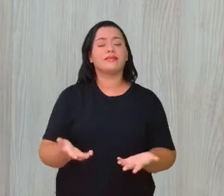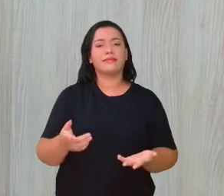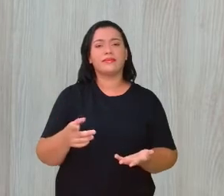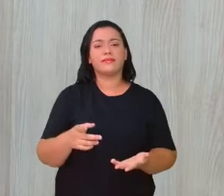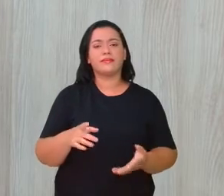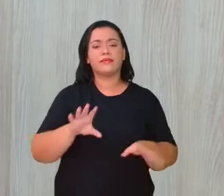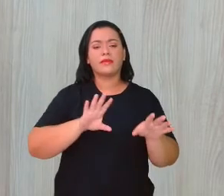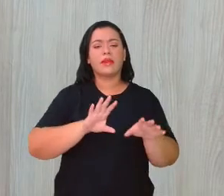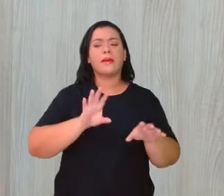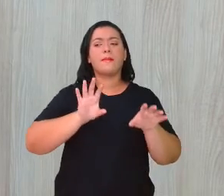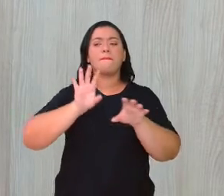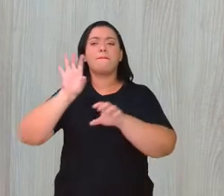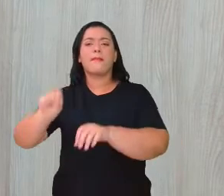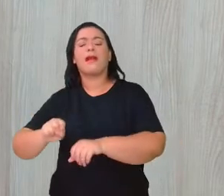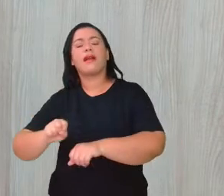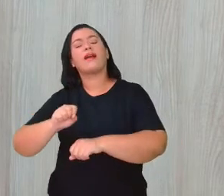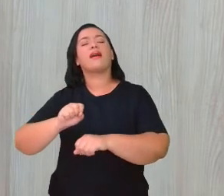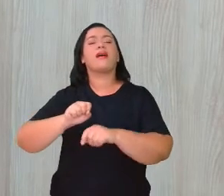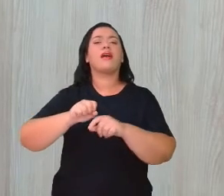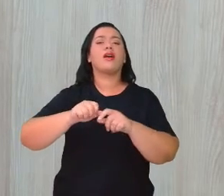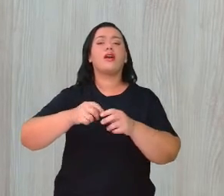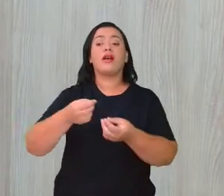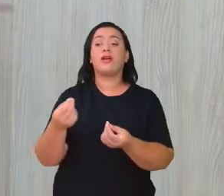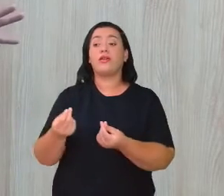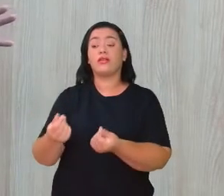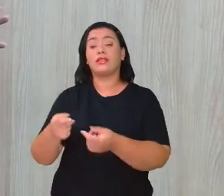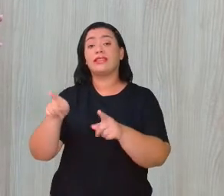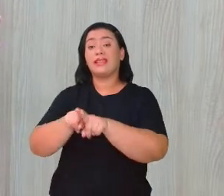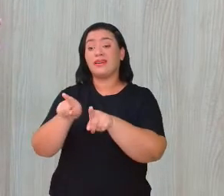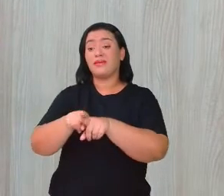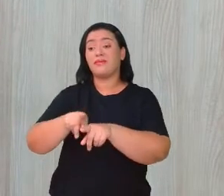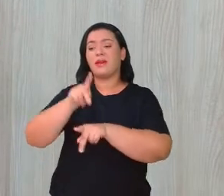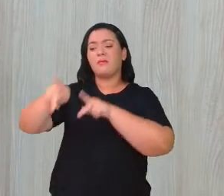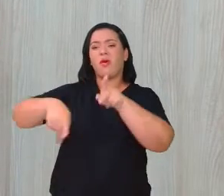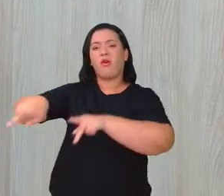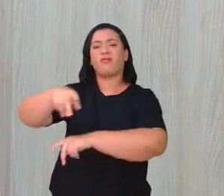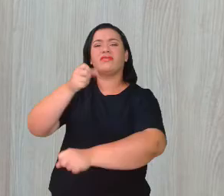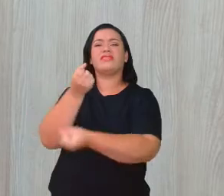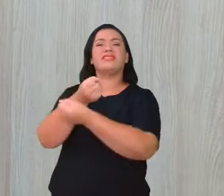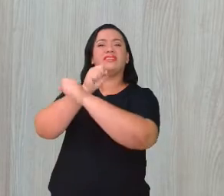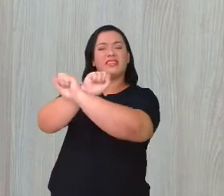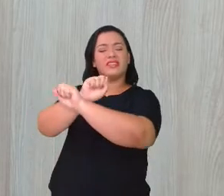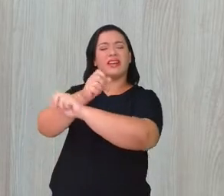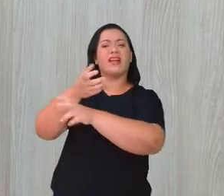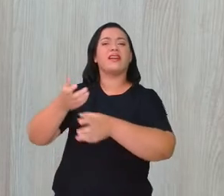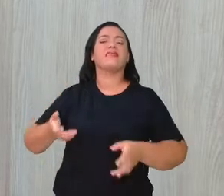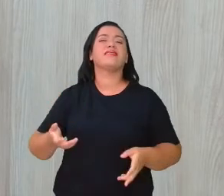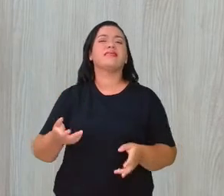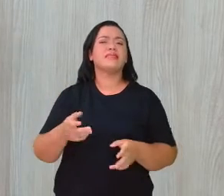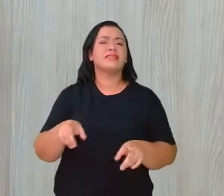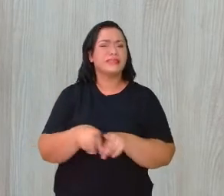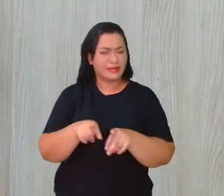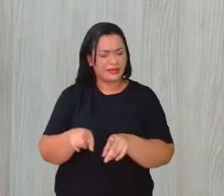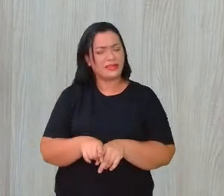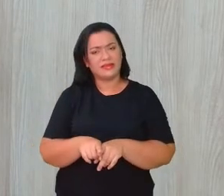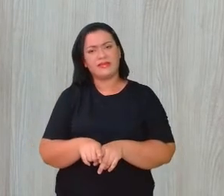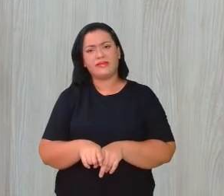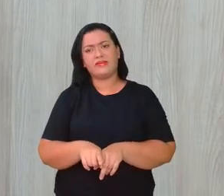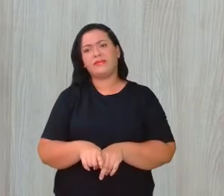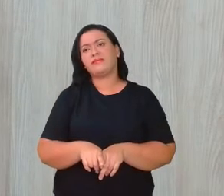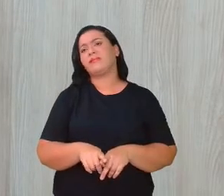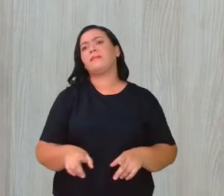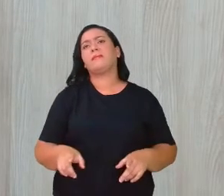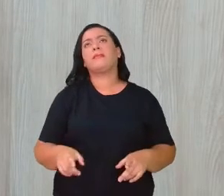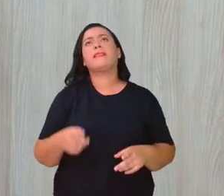se apropriar das riquezas desse lugar, né? E escravizar aquele povo para poder ter né? E ter mais